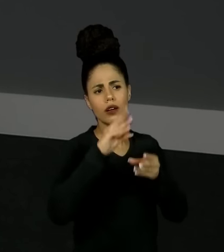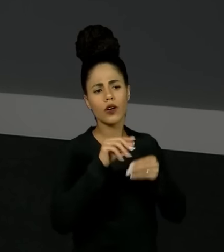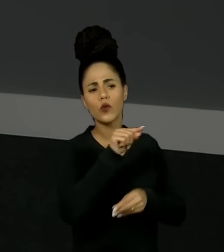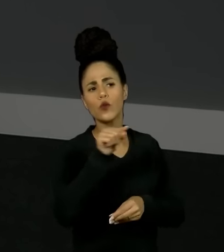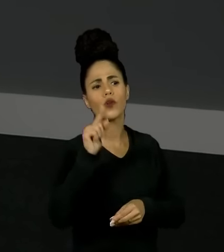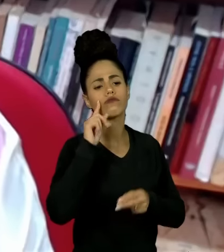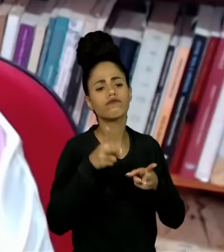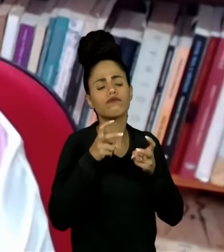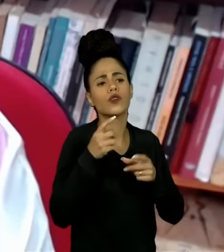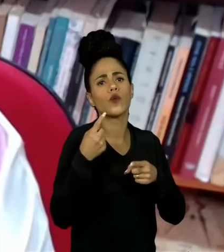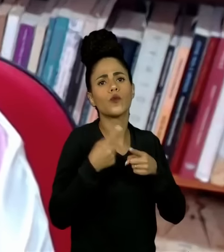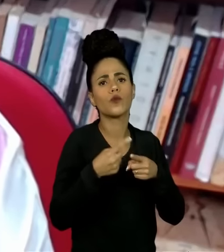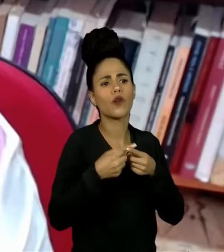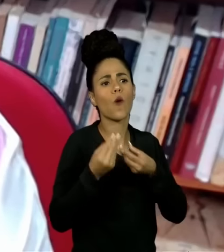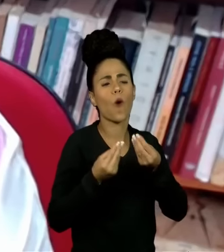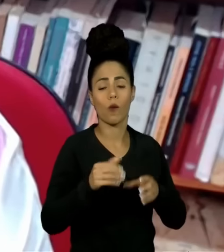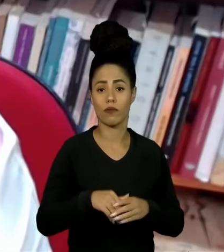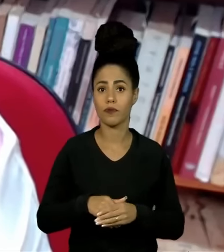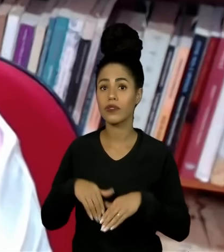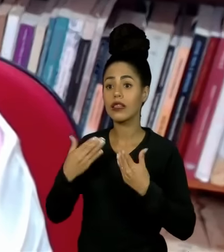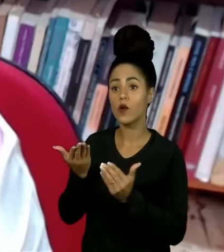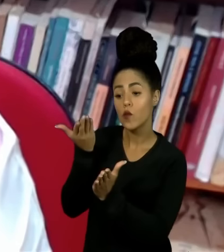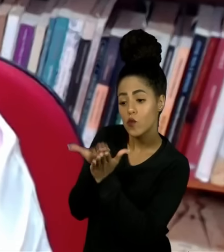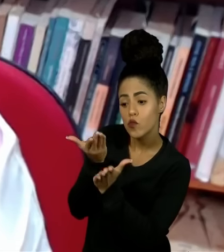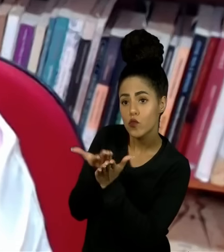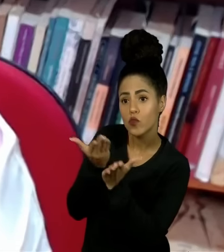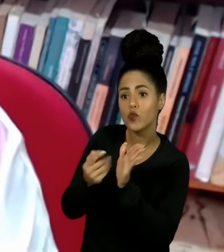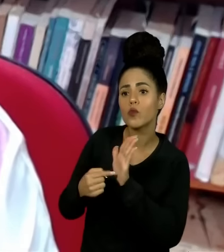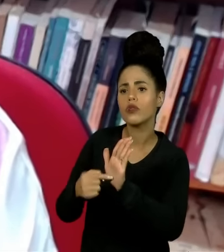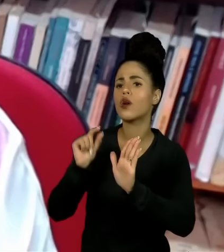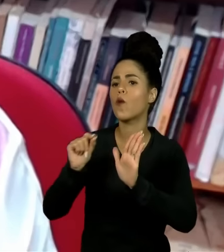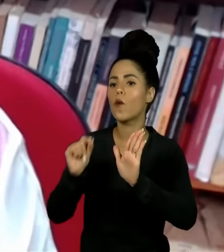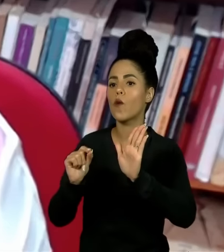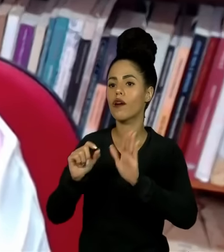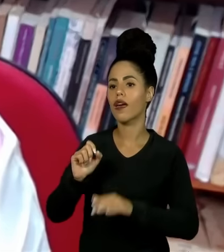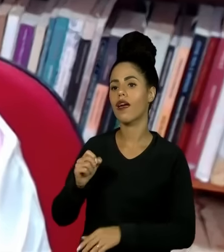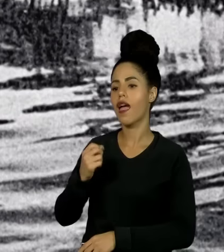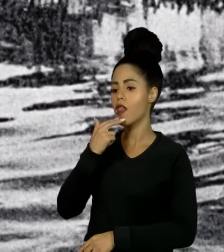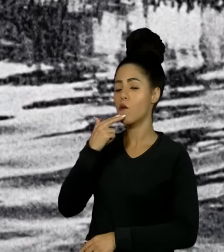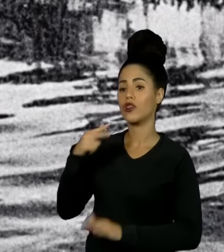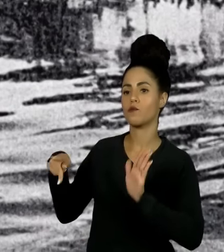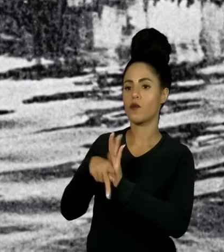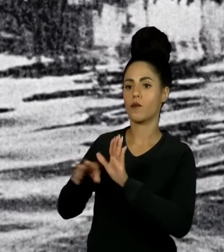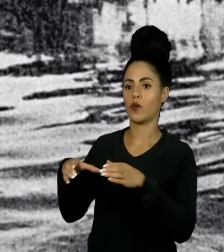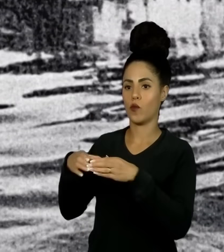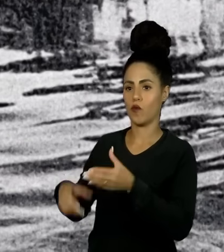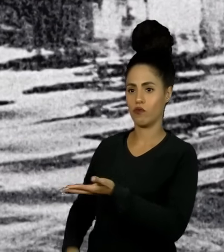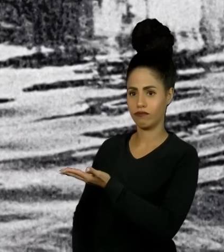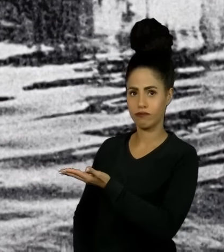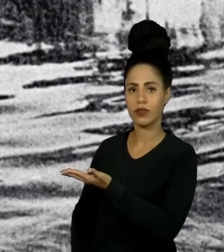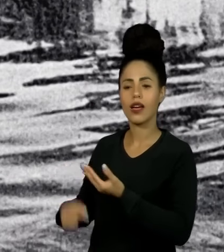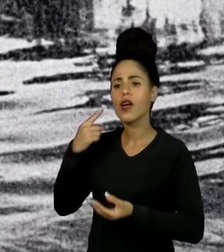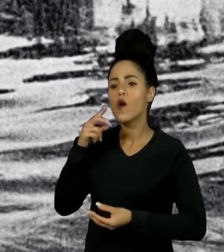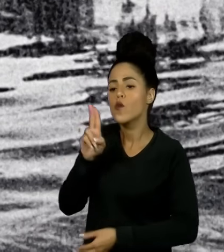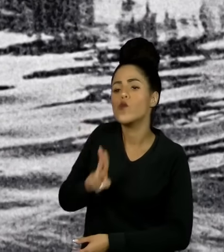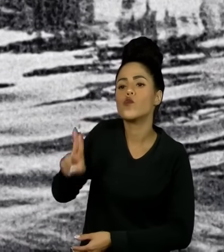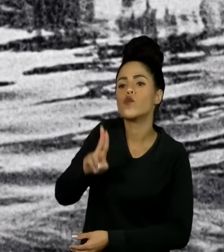significado delas. Estudos recentes têm mostrado que aquilo era uma linguagem figurativa, que os